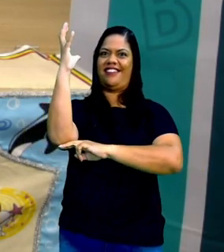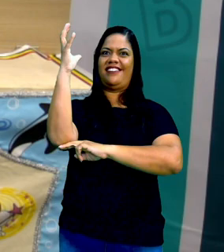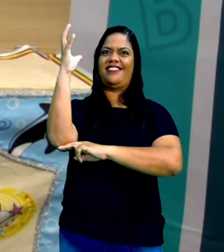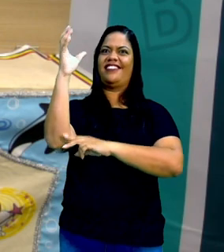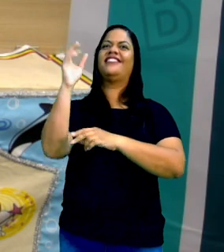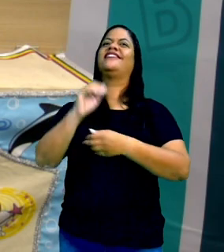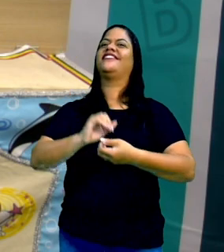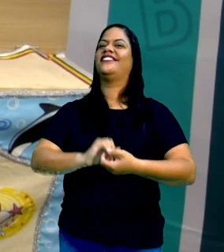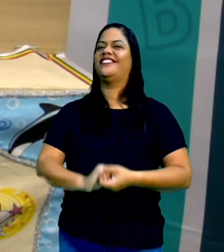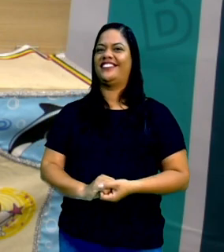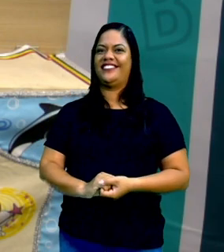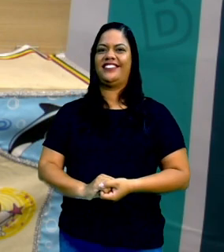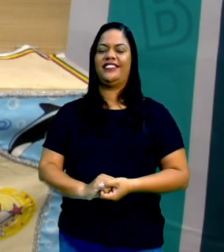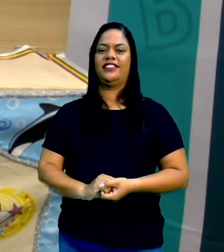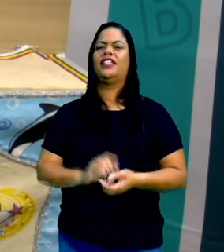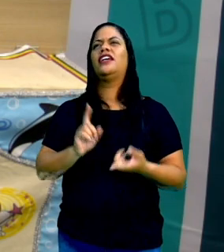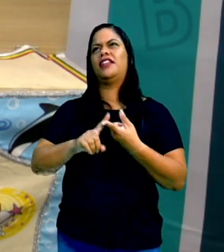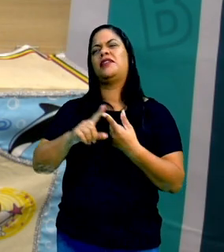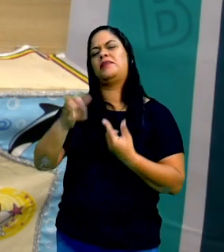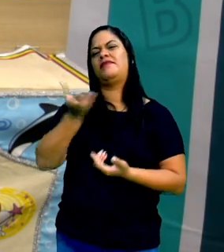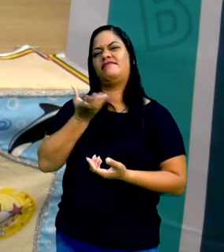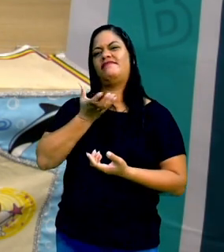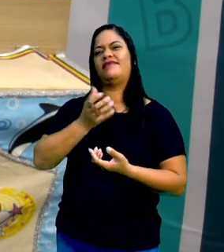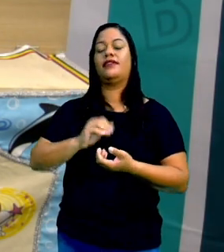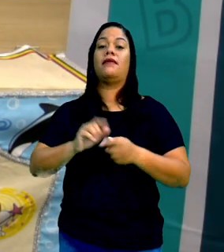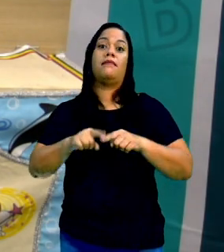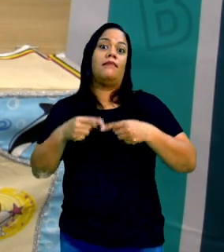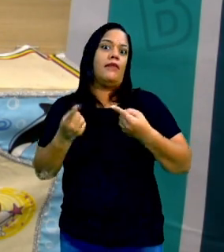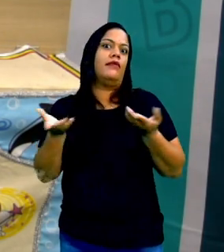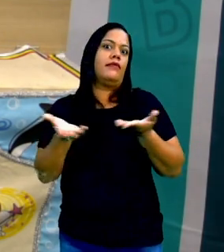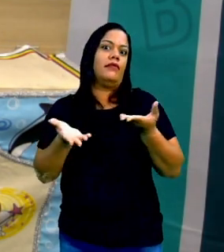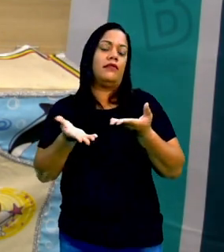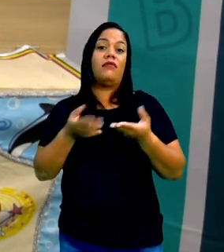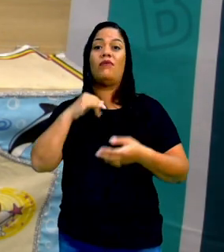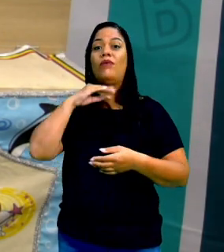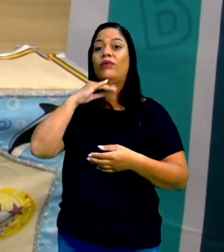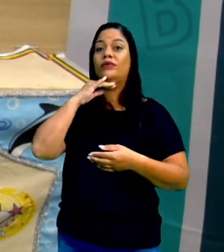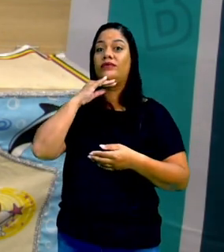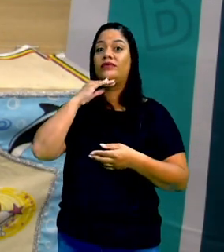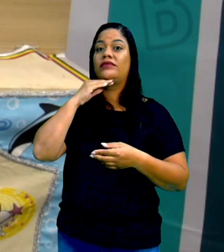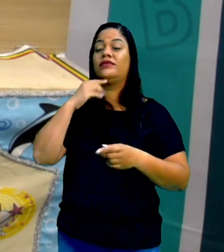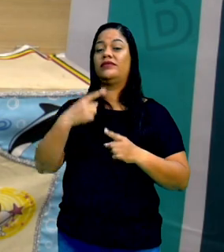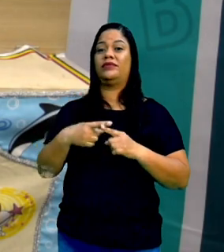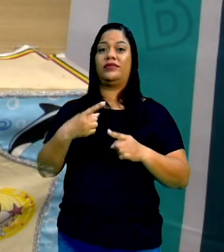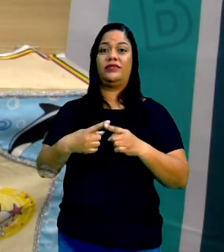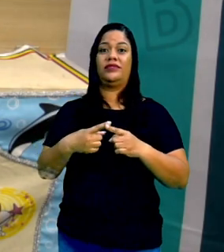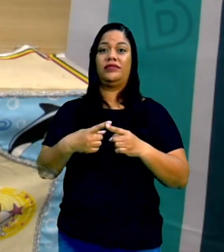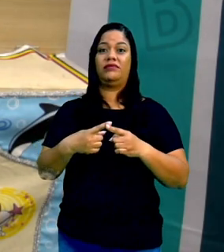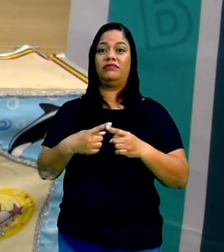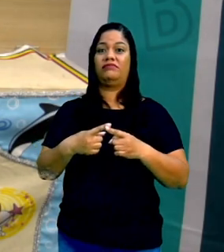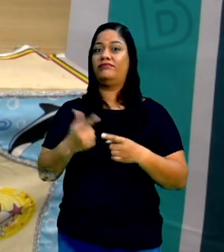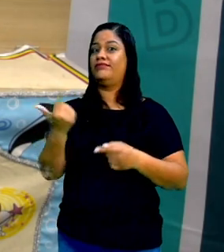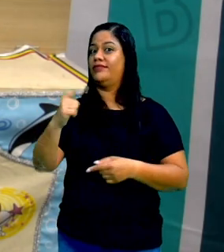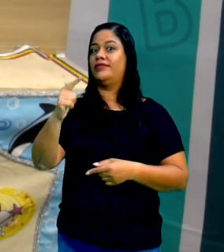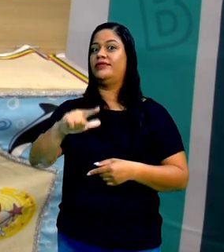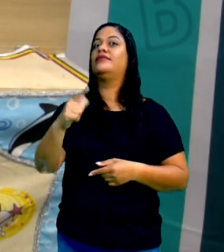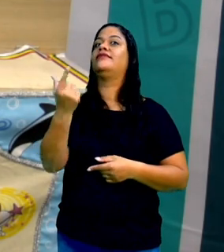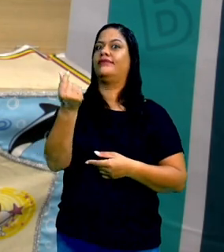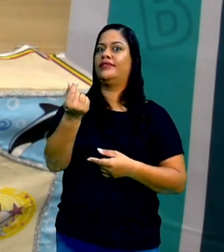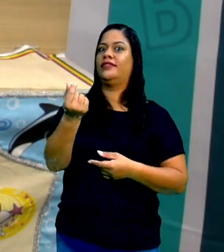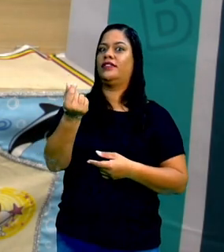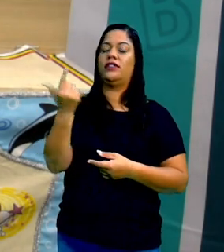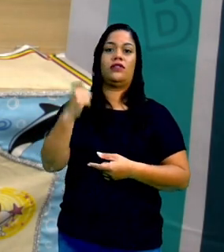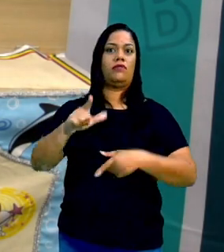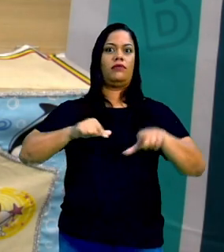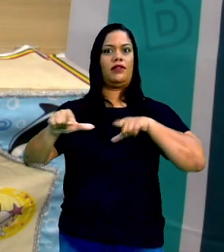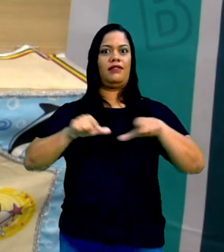pra fazer. É, tia Lê também queria, né? Não? Agora sim, o ruim é que a gente não ia receber de dinheiro, né? Se a gente não trabalha, a